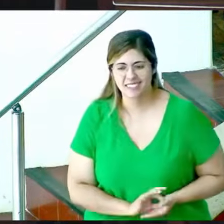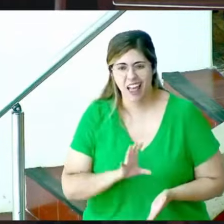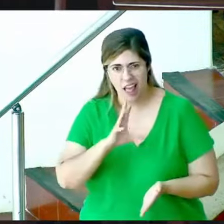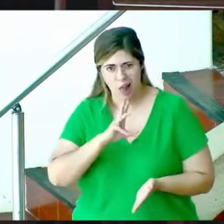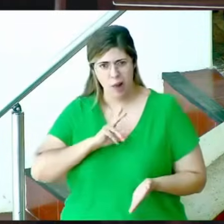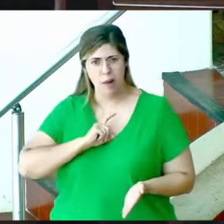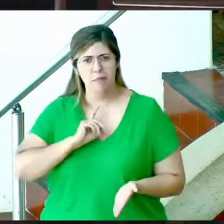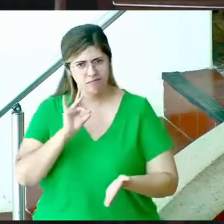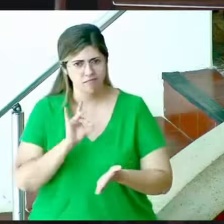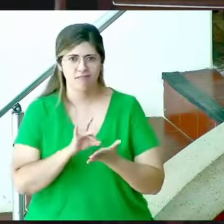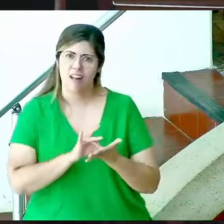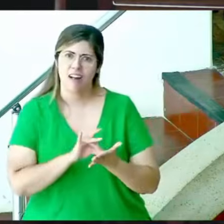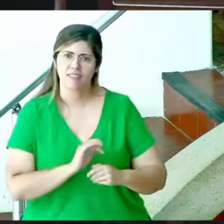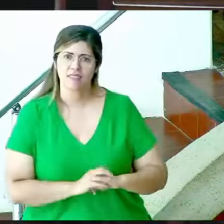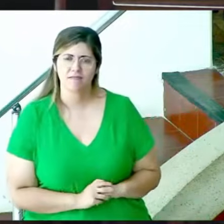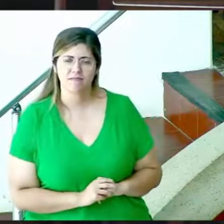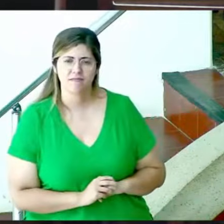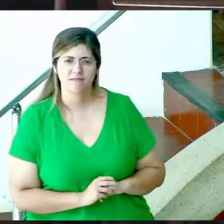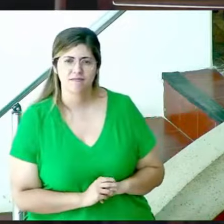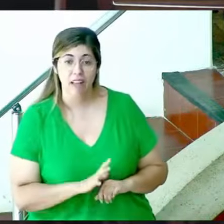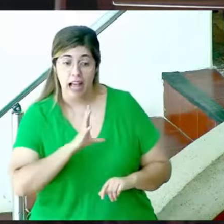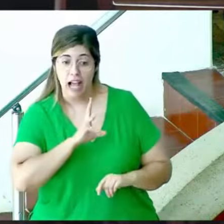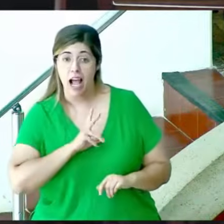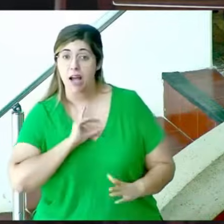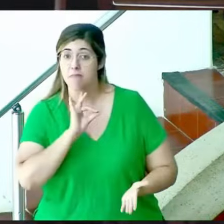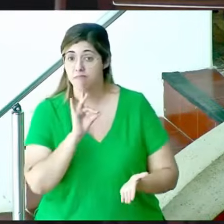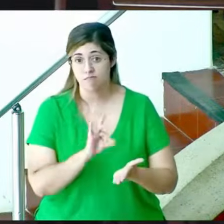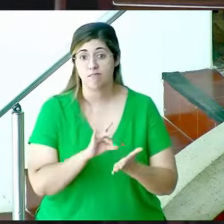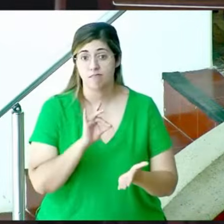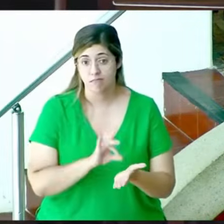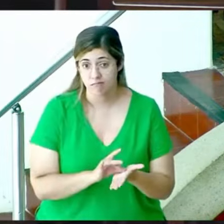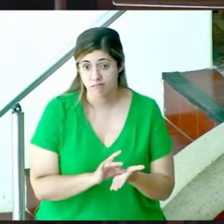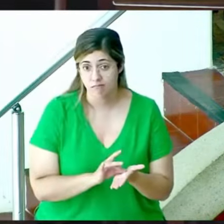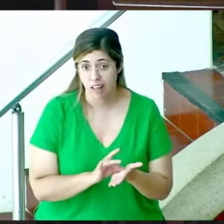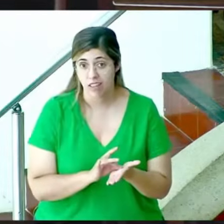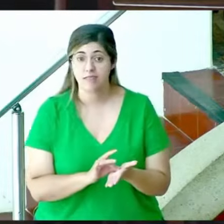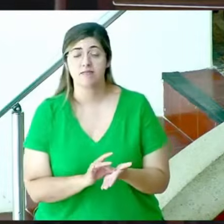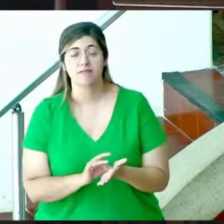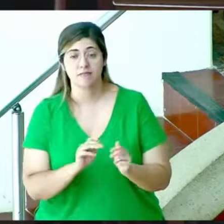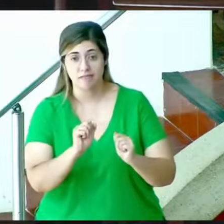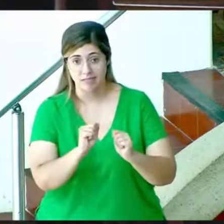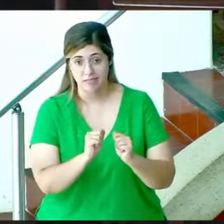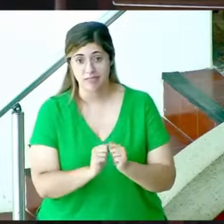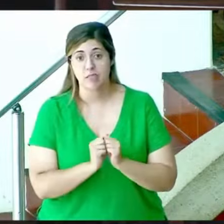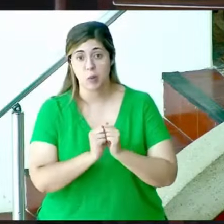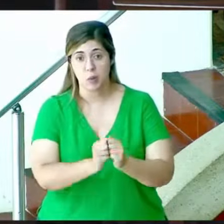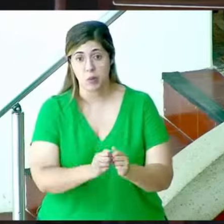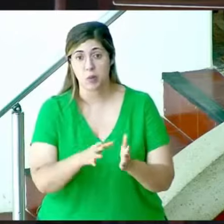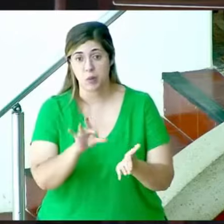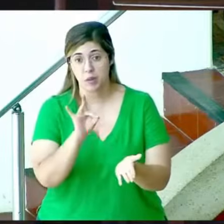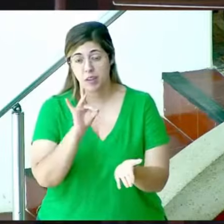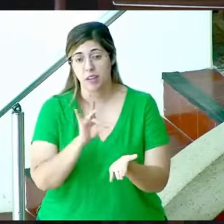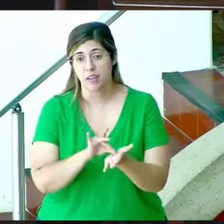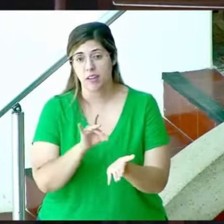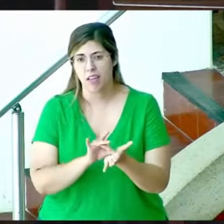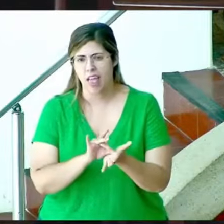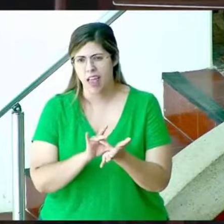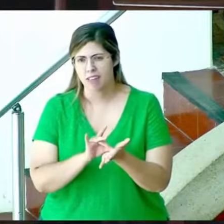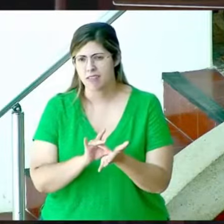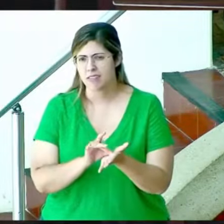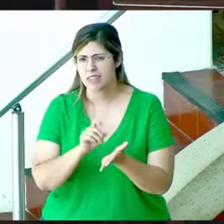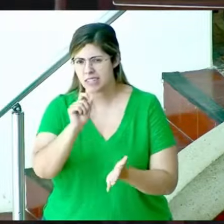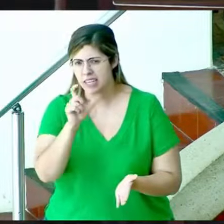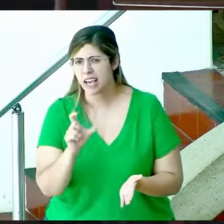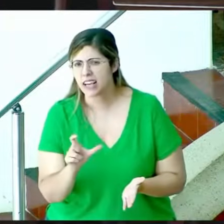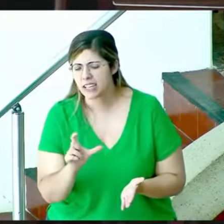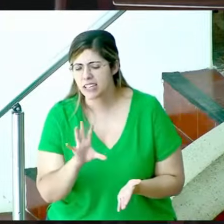verdade. Amor de verdade, amor em verdade... Primeiro de tudo é o amor de Deus.